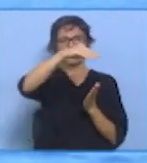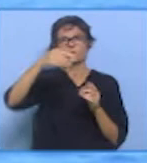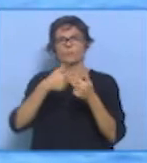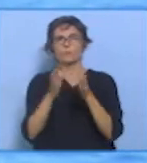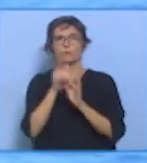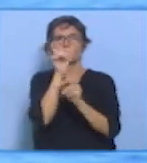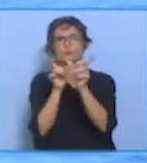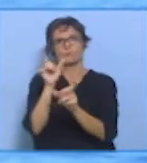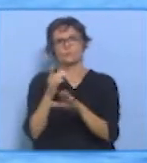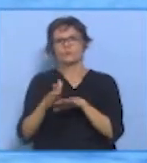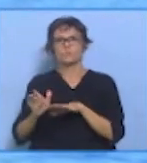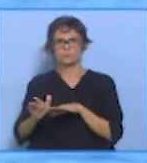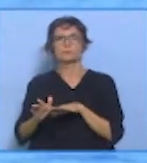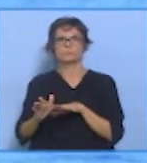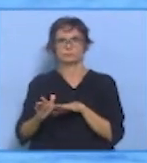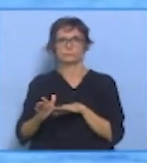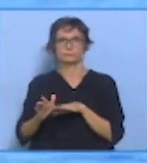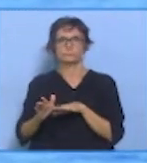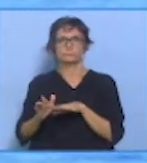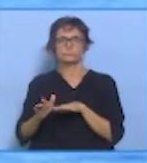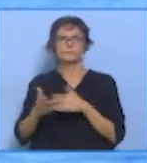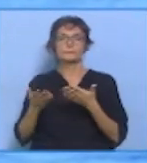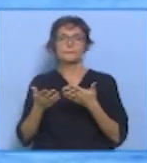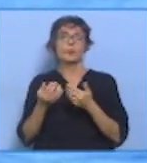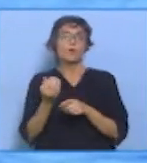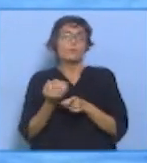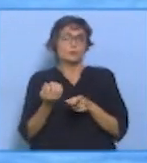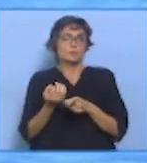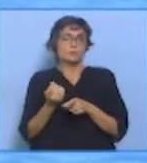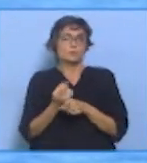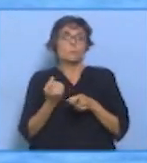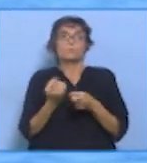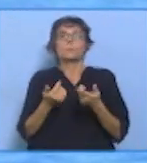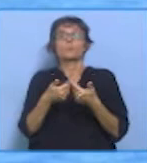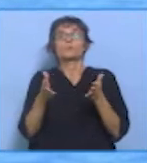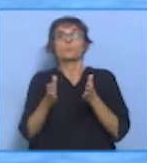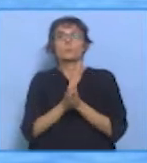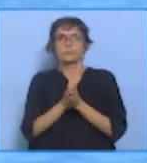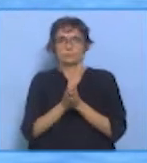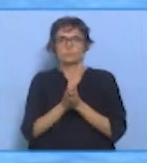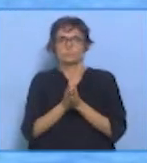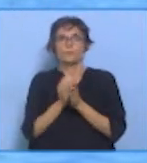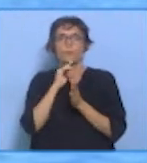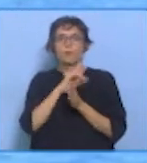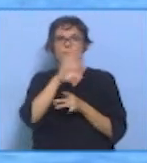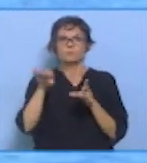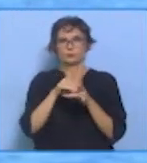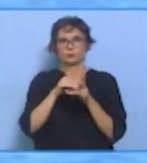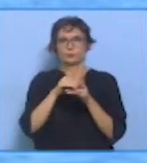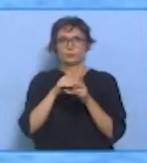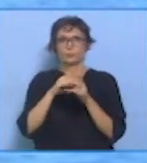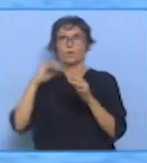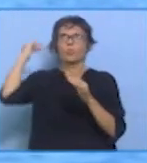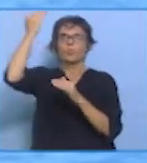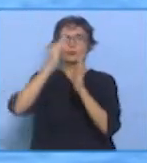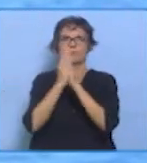não é? Todos aqueles que estão excluídos. Todos têm lugar naquilo que é o reino de Deus. E nestas leituras passa um